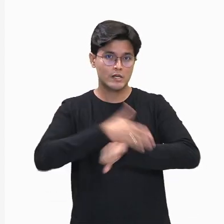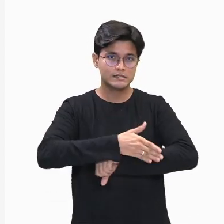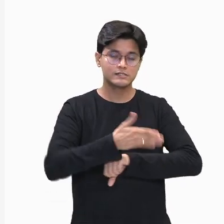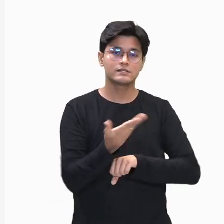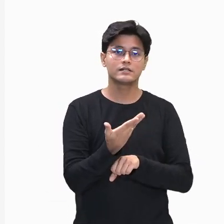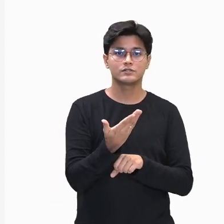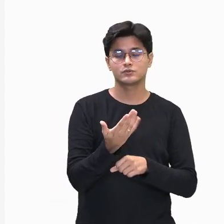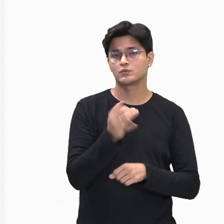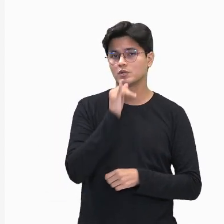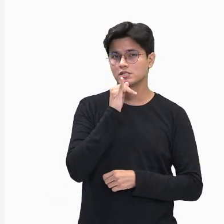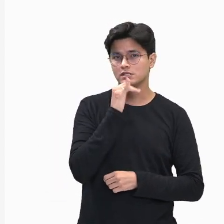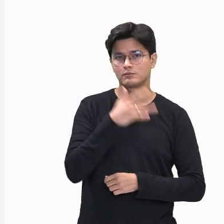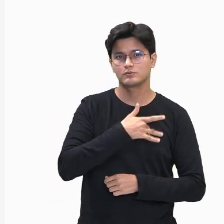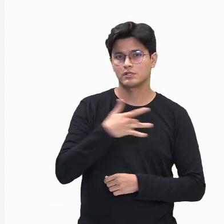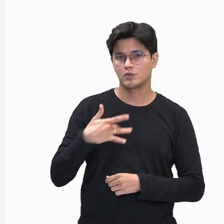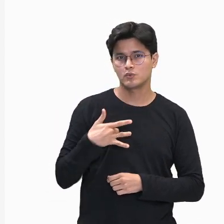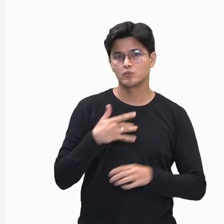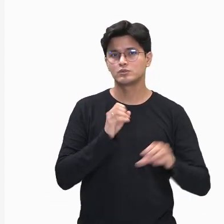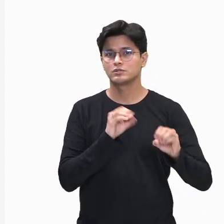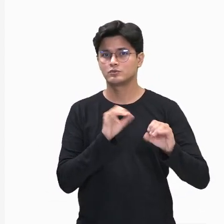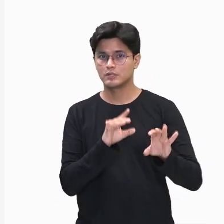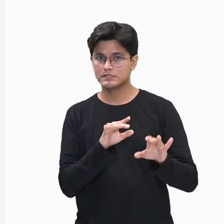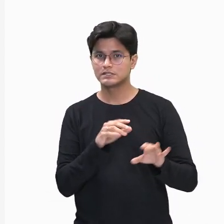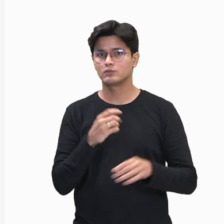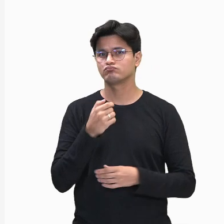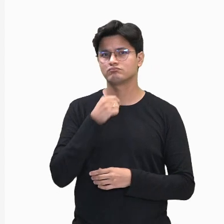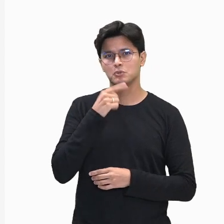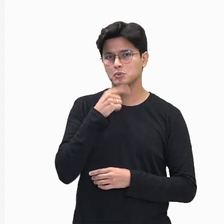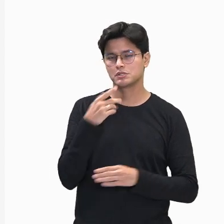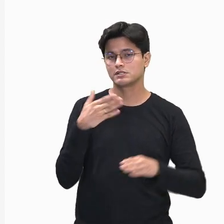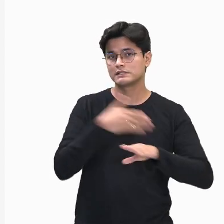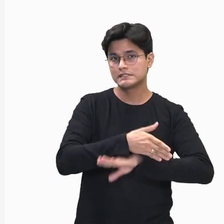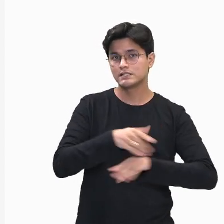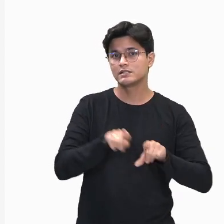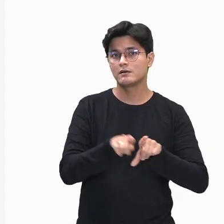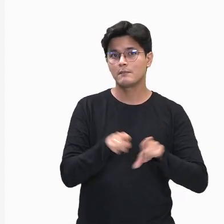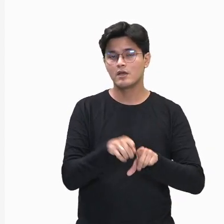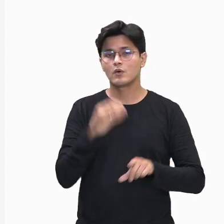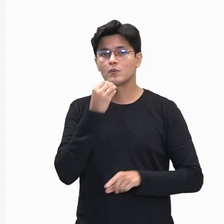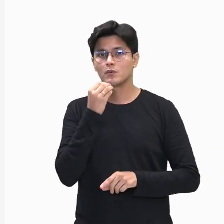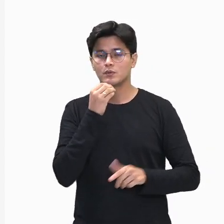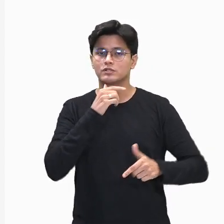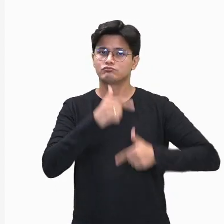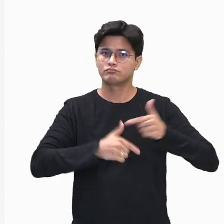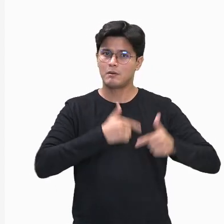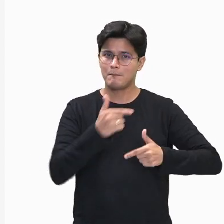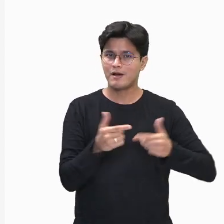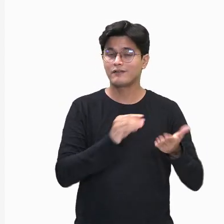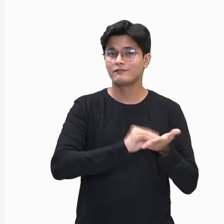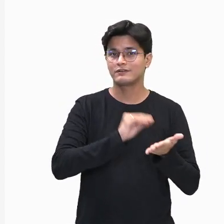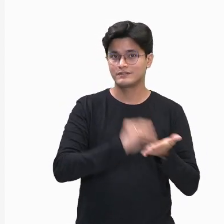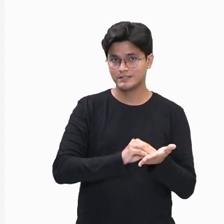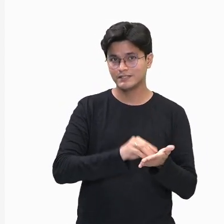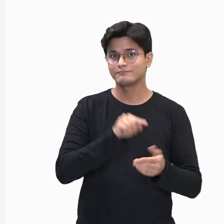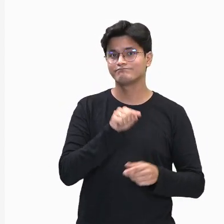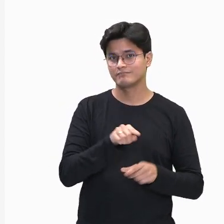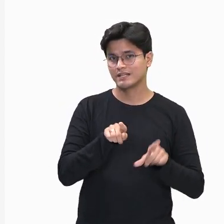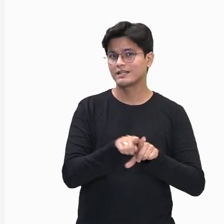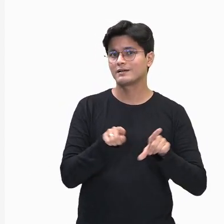como saúde e educação, além das oportunidades de emprego que são precárias, também